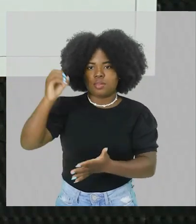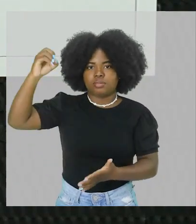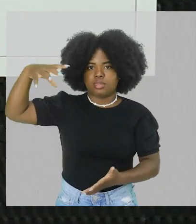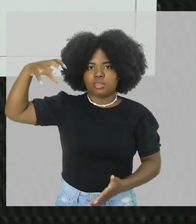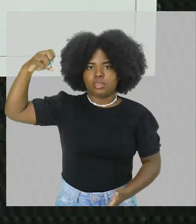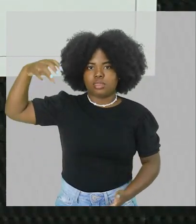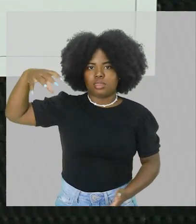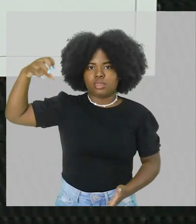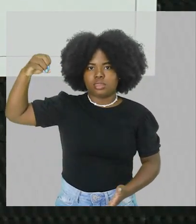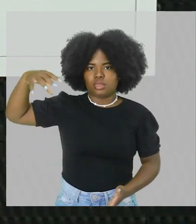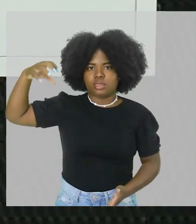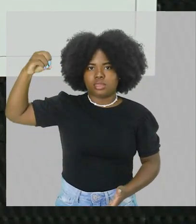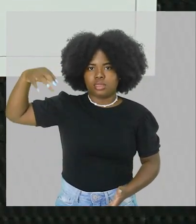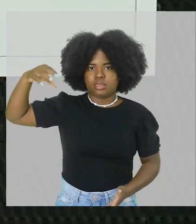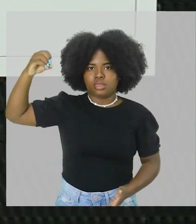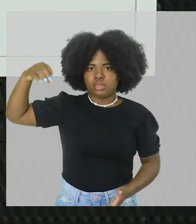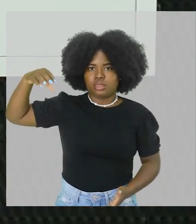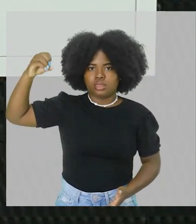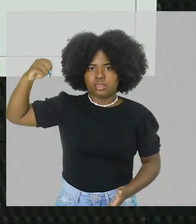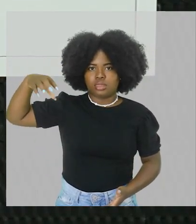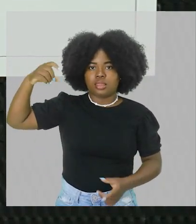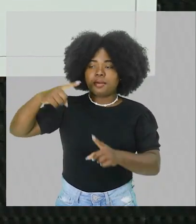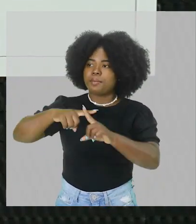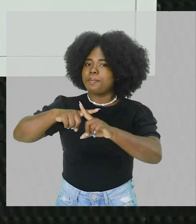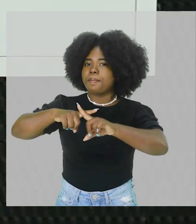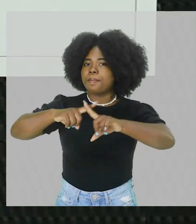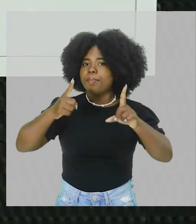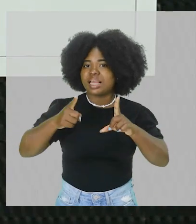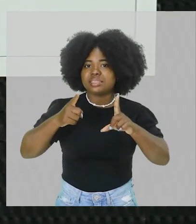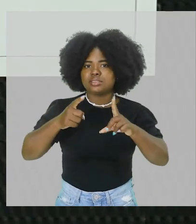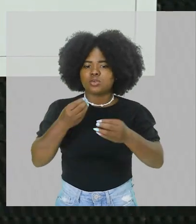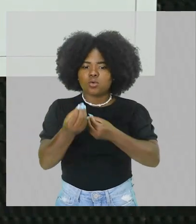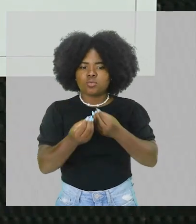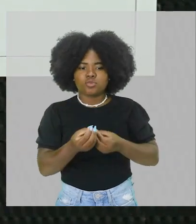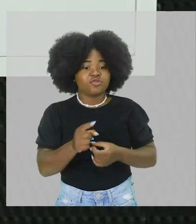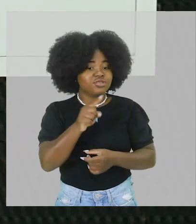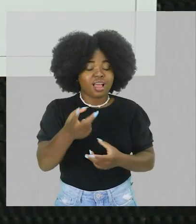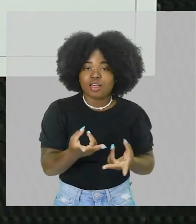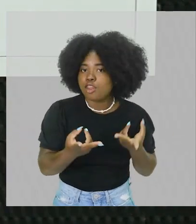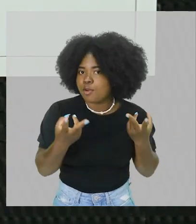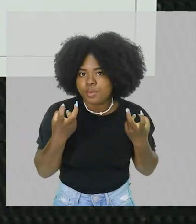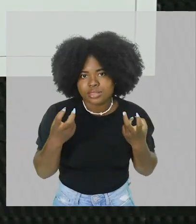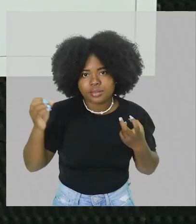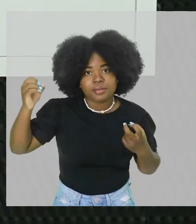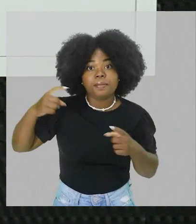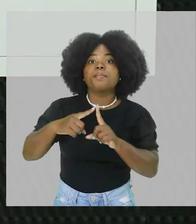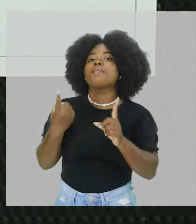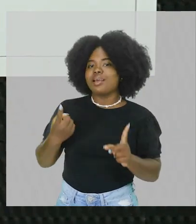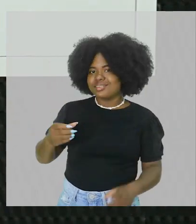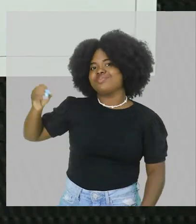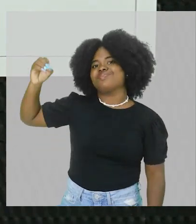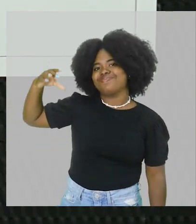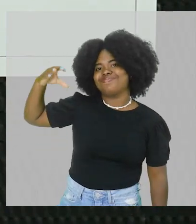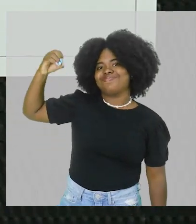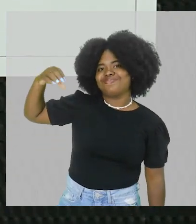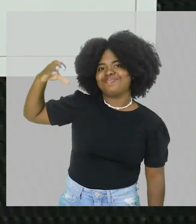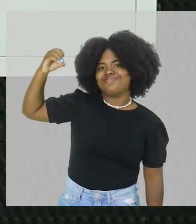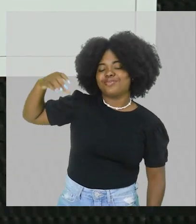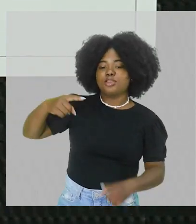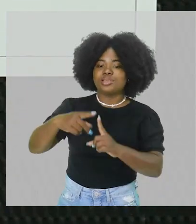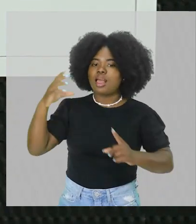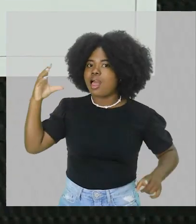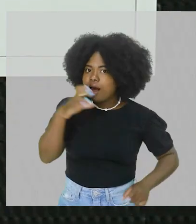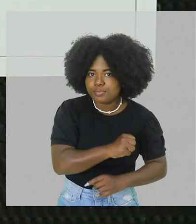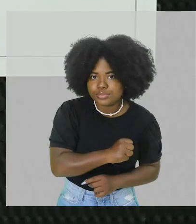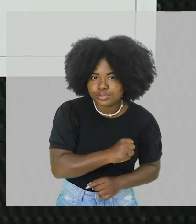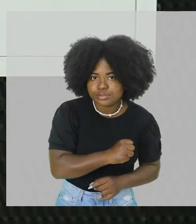grande que você não consegue perceber que ela está piscando, certo? Mas ela está piscando, só que ela pisca muito rápido